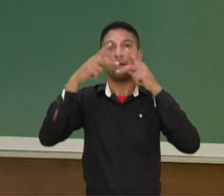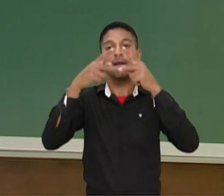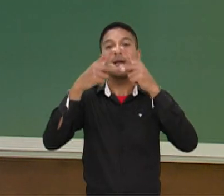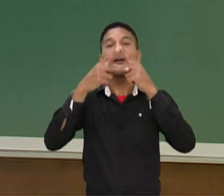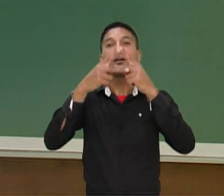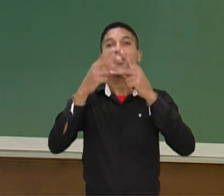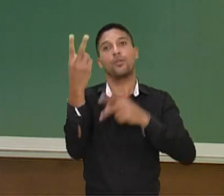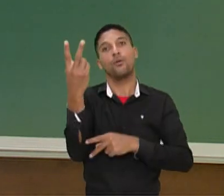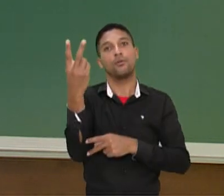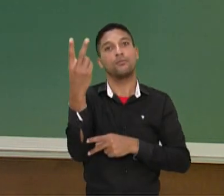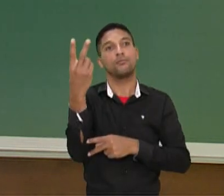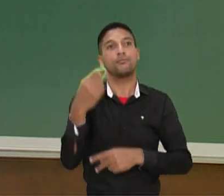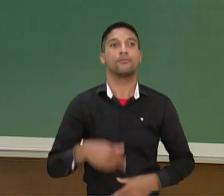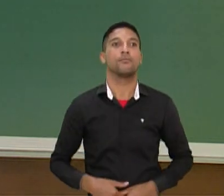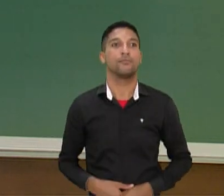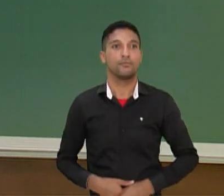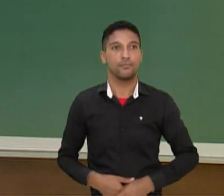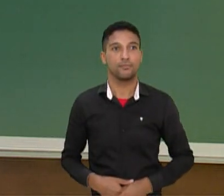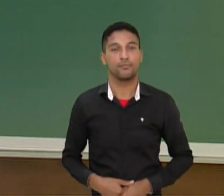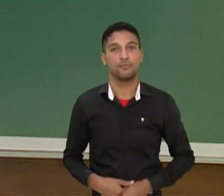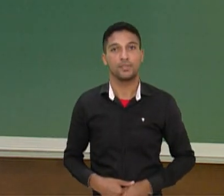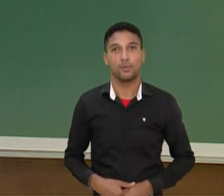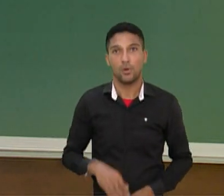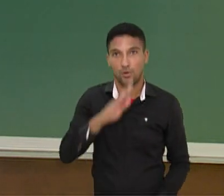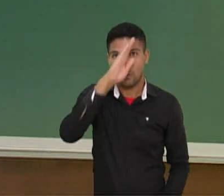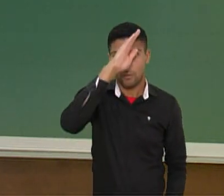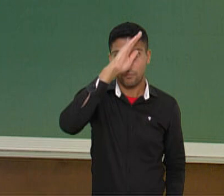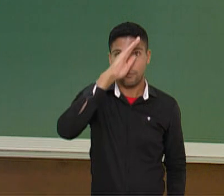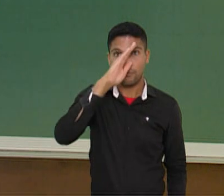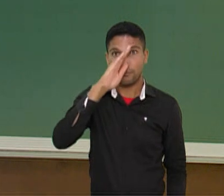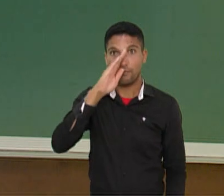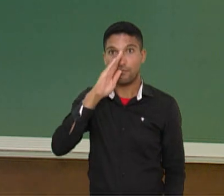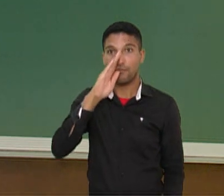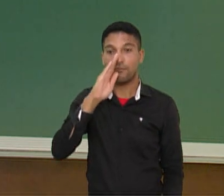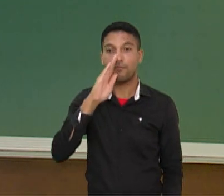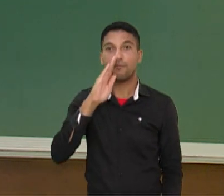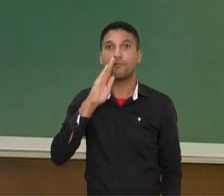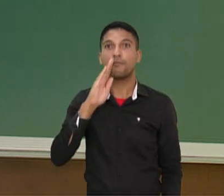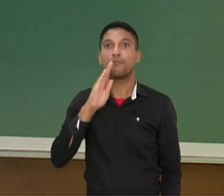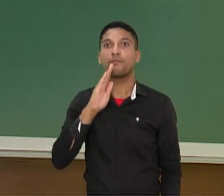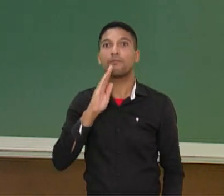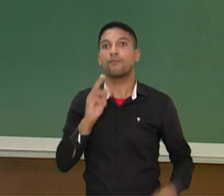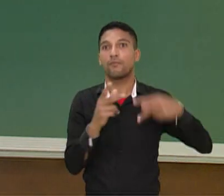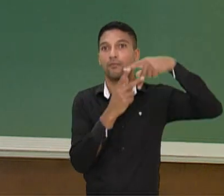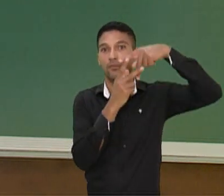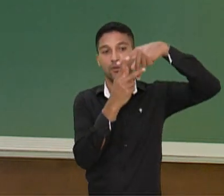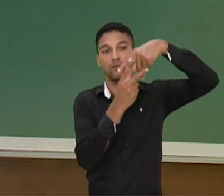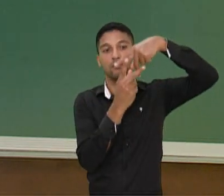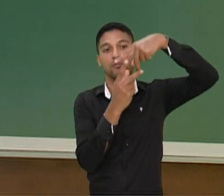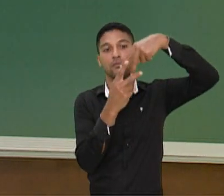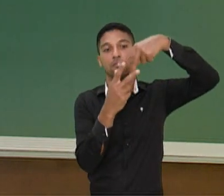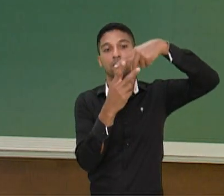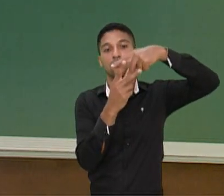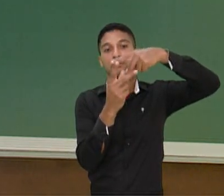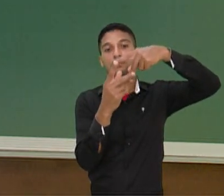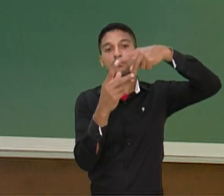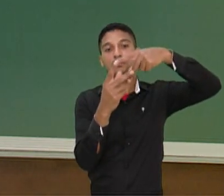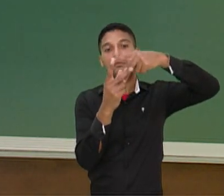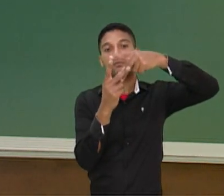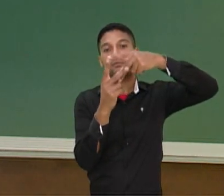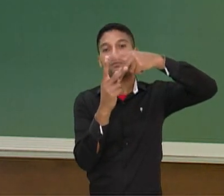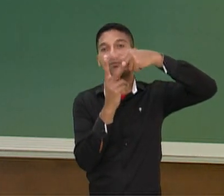internos de um quadrado. De qualquer quadrilátero, na verdade, né? Pentágono, a gente acabou de